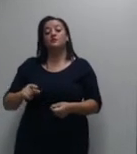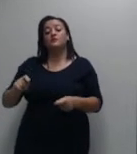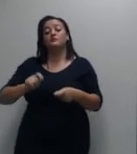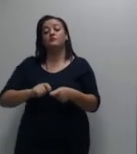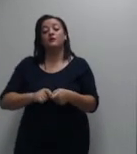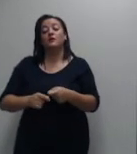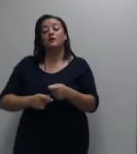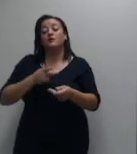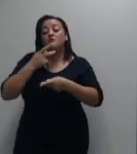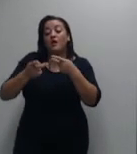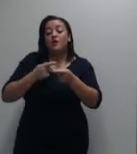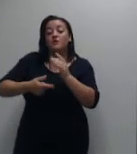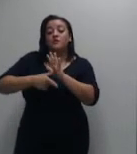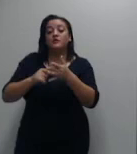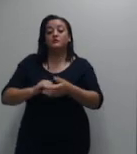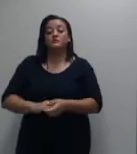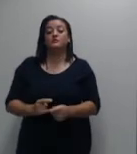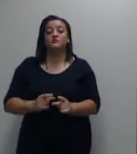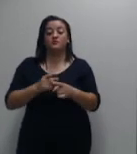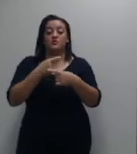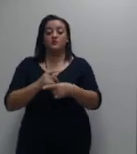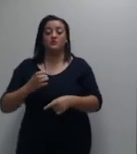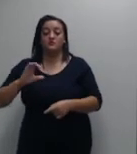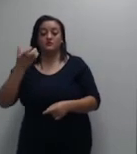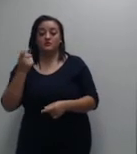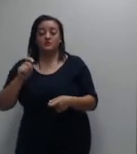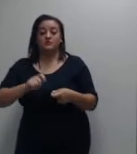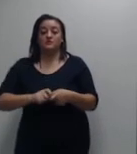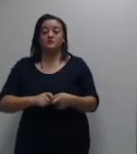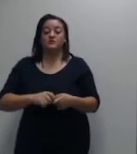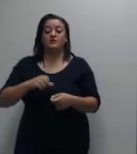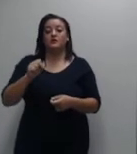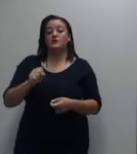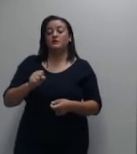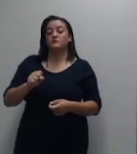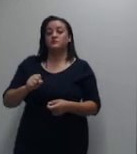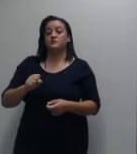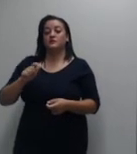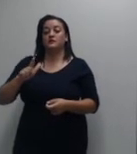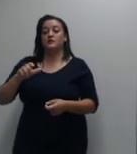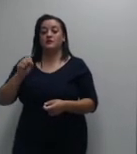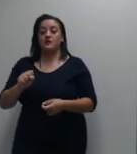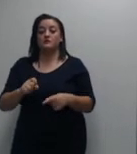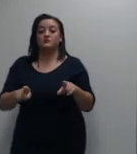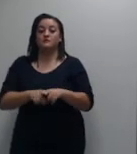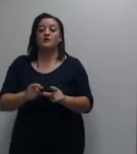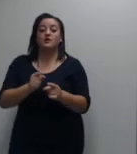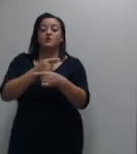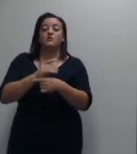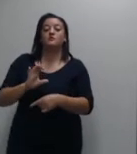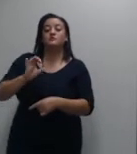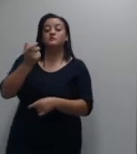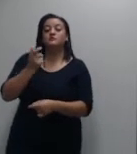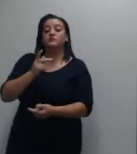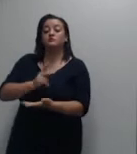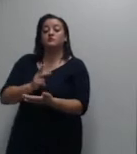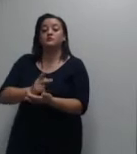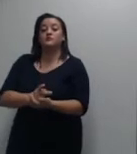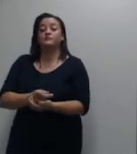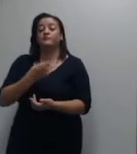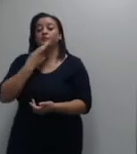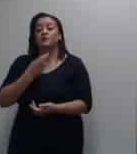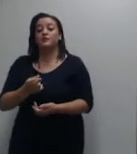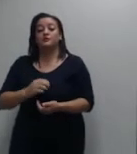anteriormente contra decisão na SLS também contra decisão de extensão do efeito